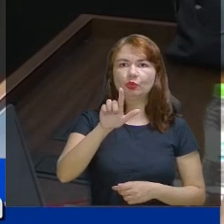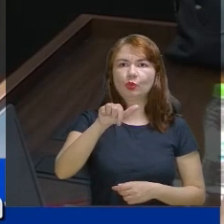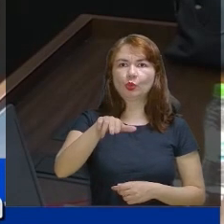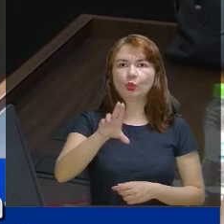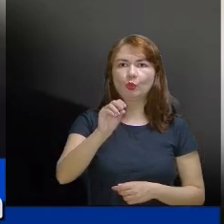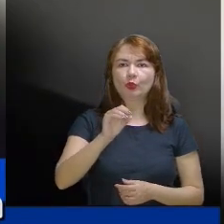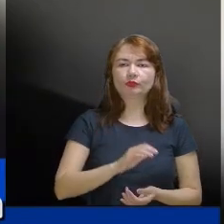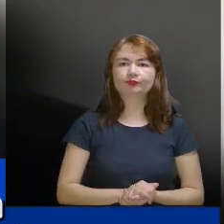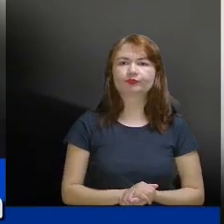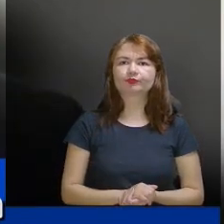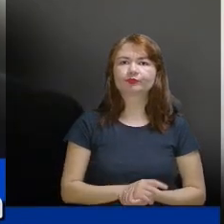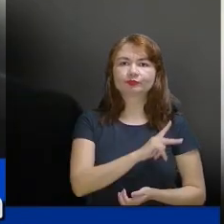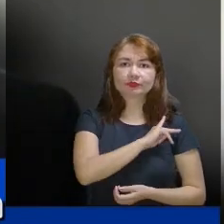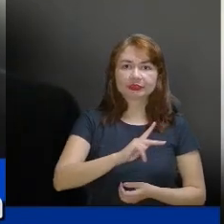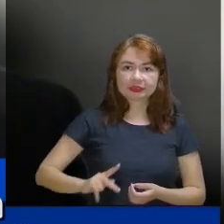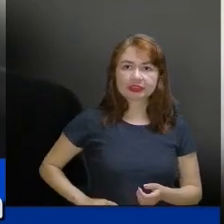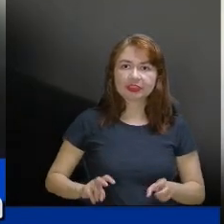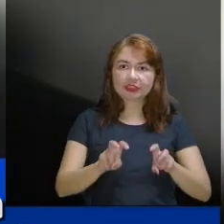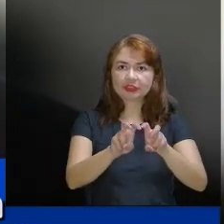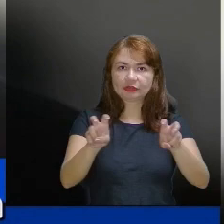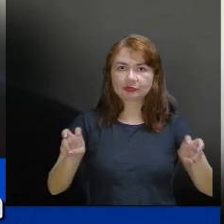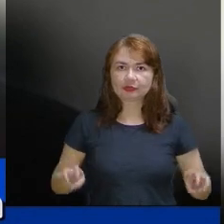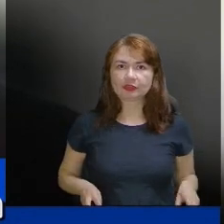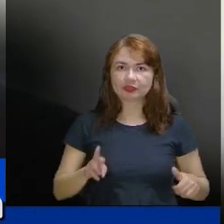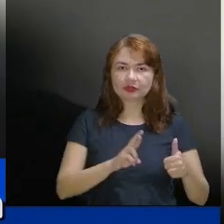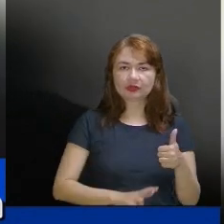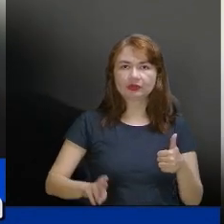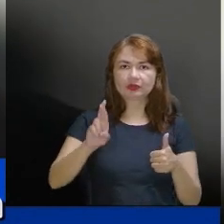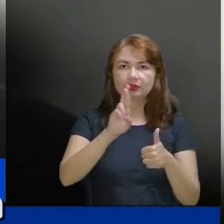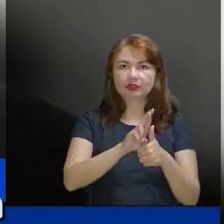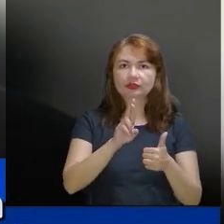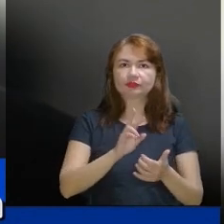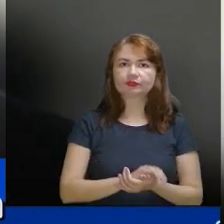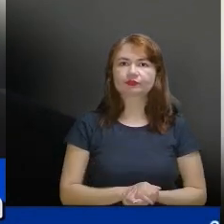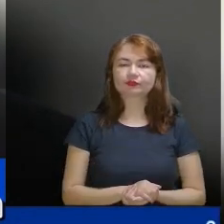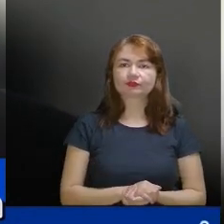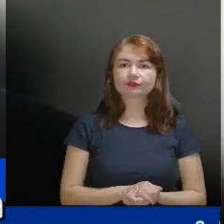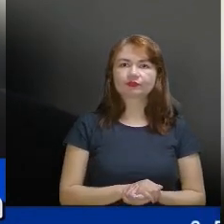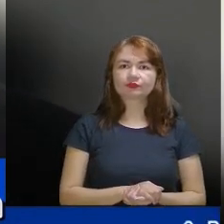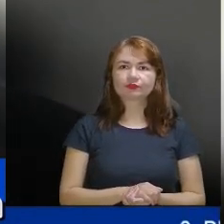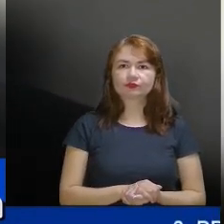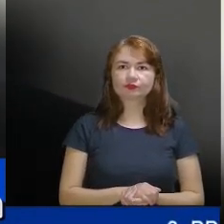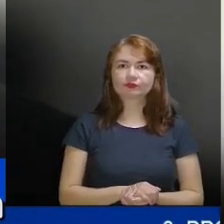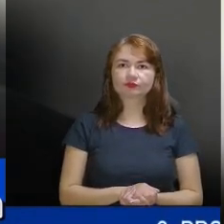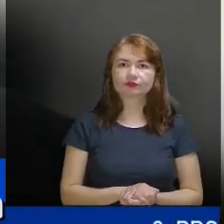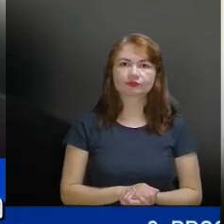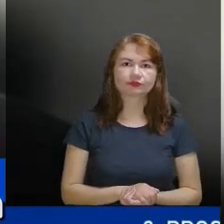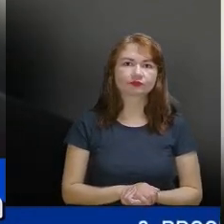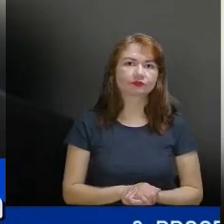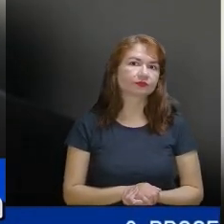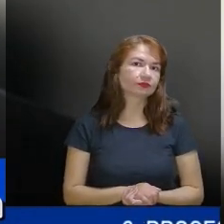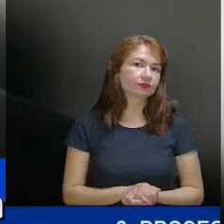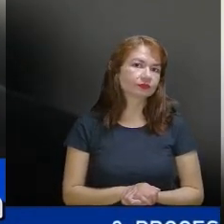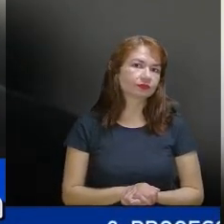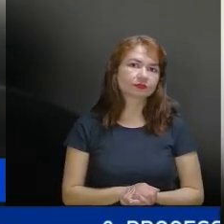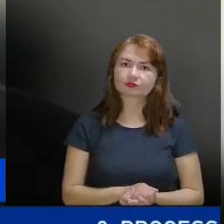Senhor presidente, eminentes pares, senhora procuradora regional eleitoral, eu